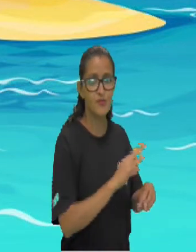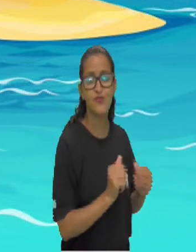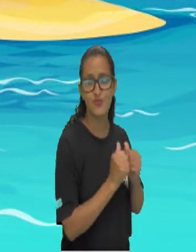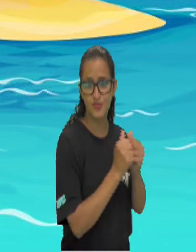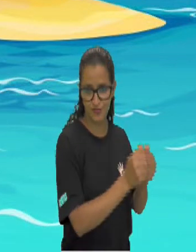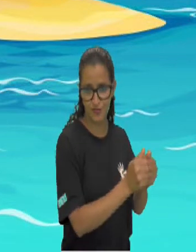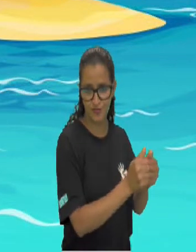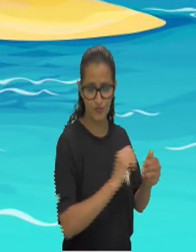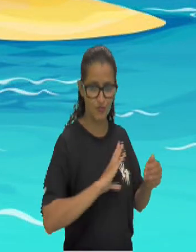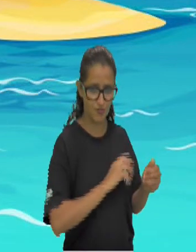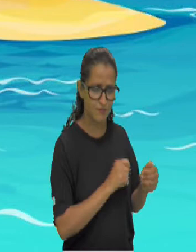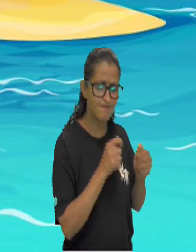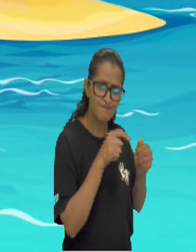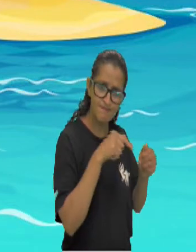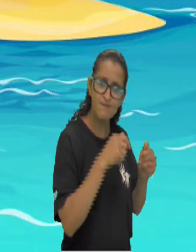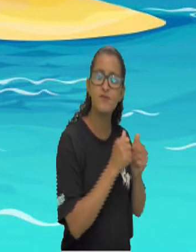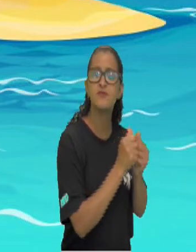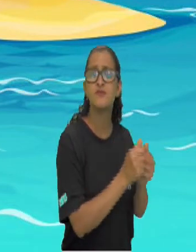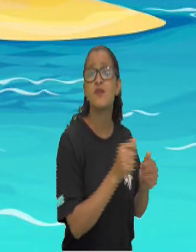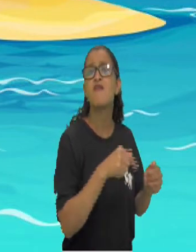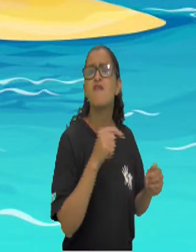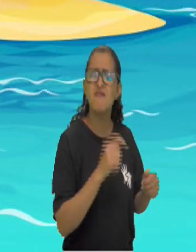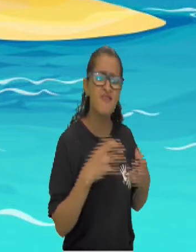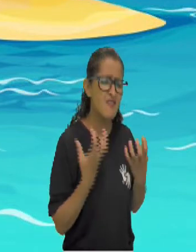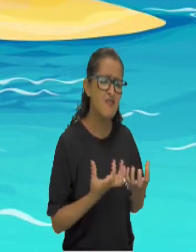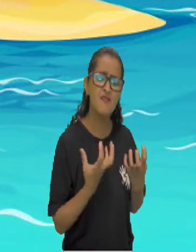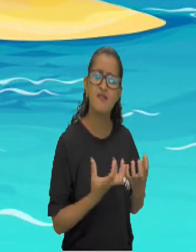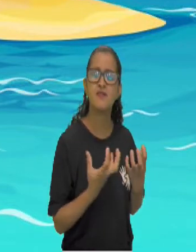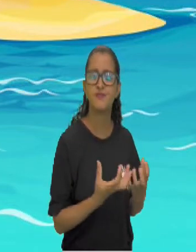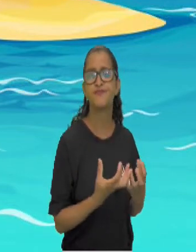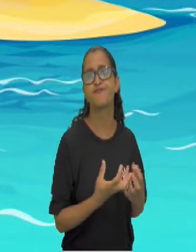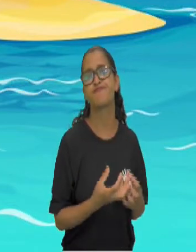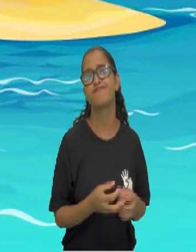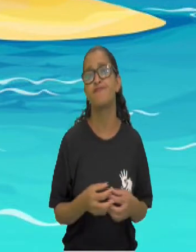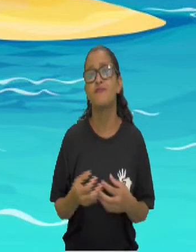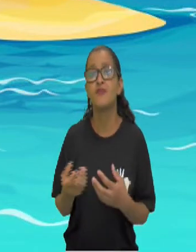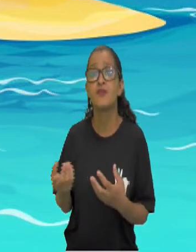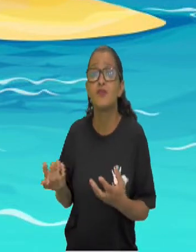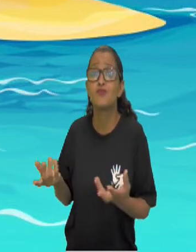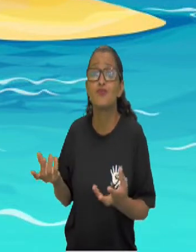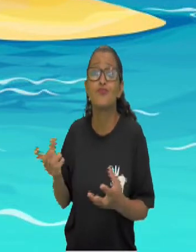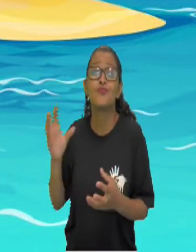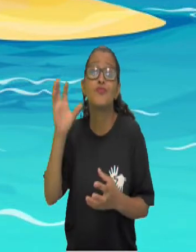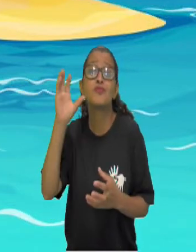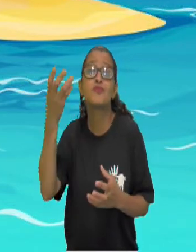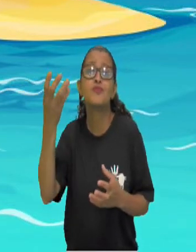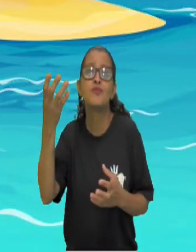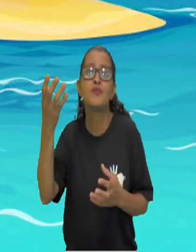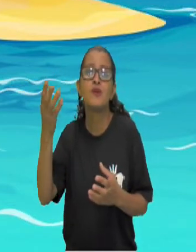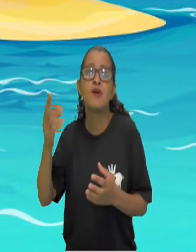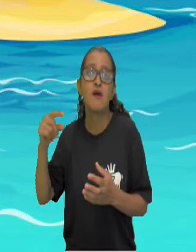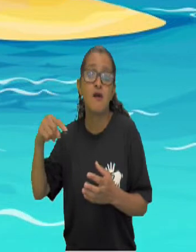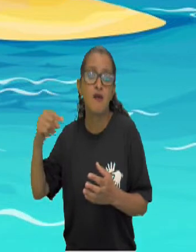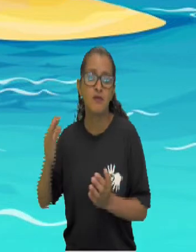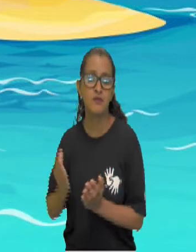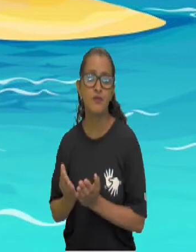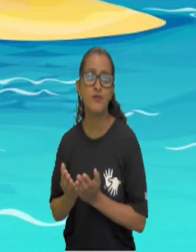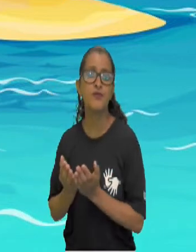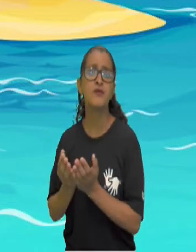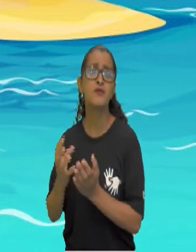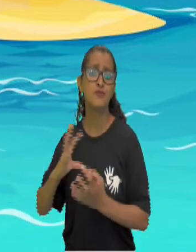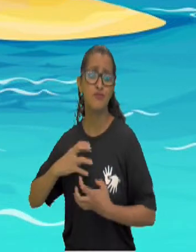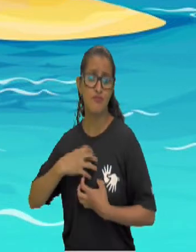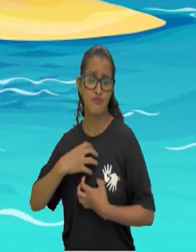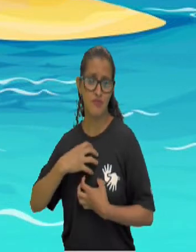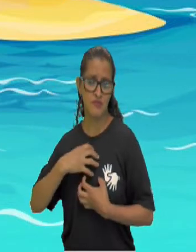ficar. Eu quero ficar os últimos momentos com a ilha. Só que de repente os barcos dos sentimentos